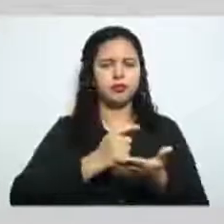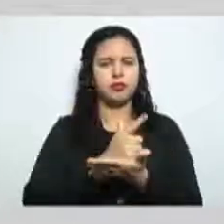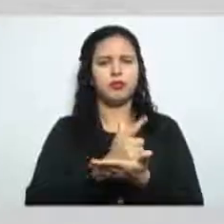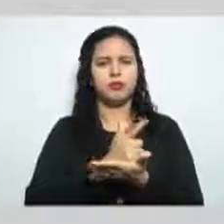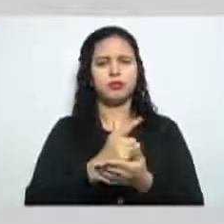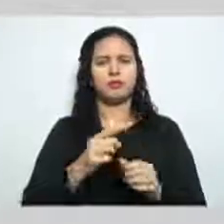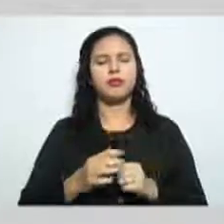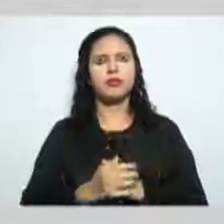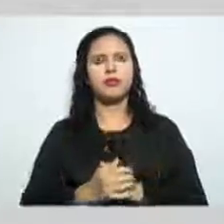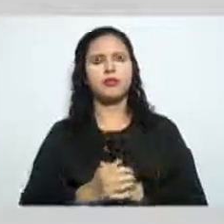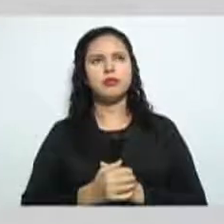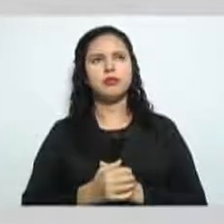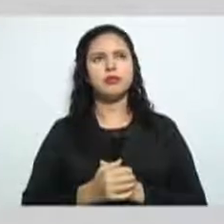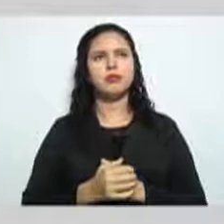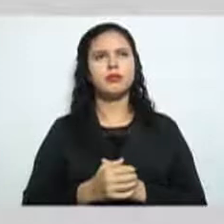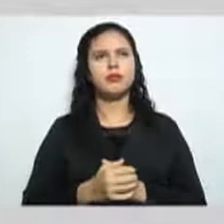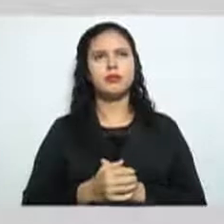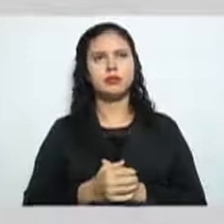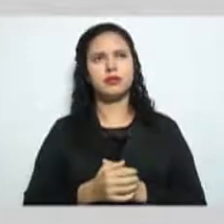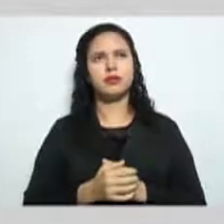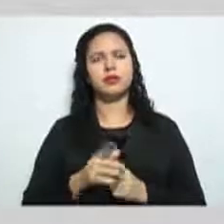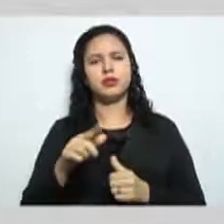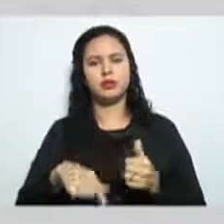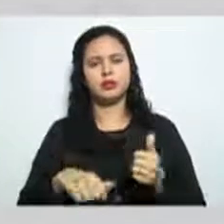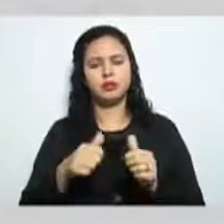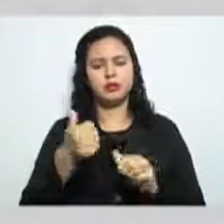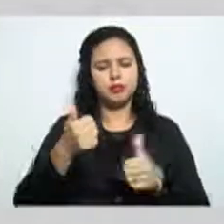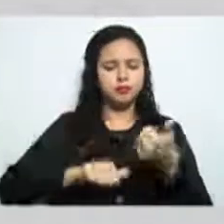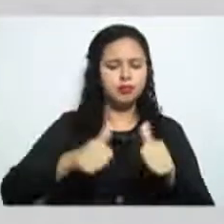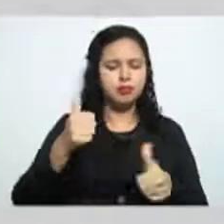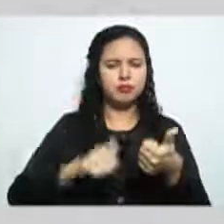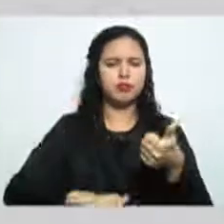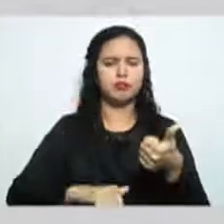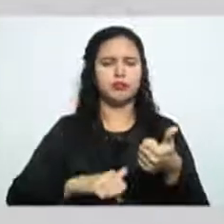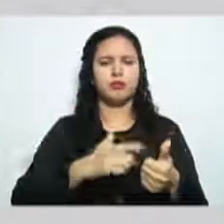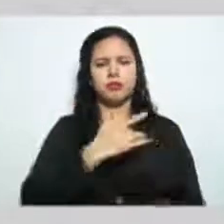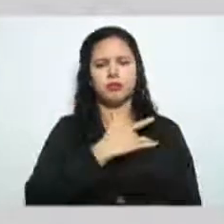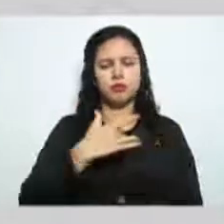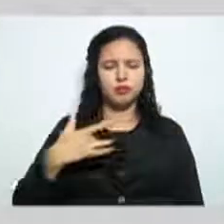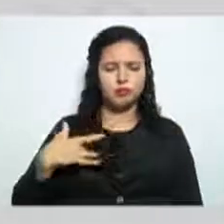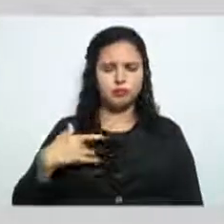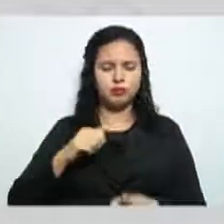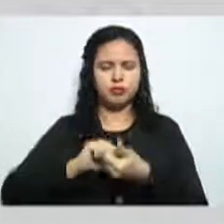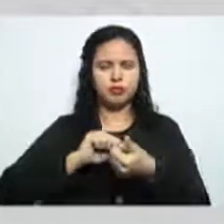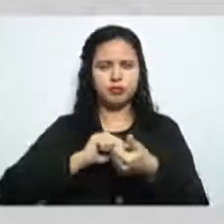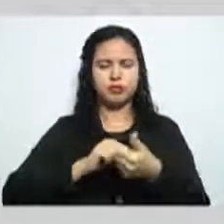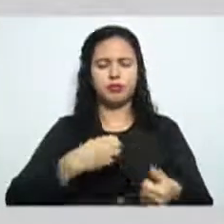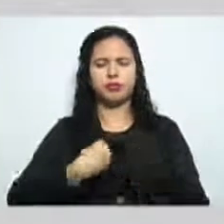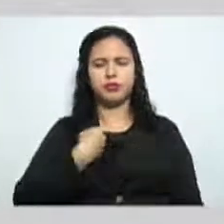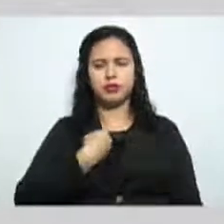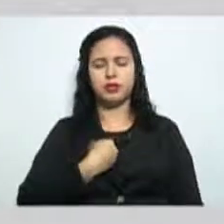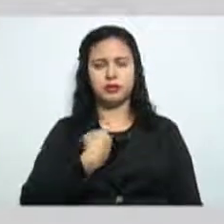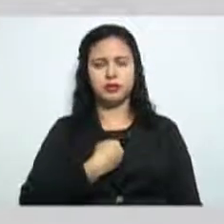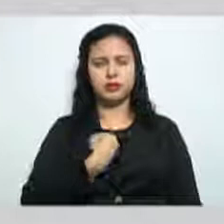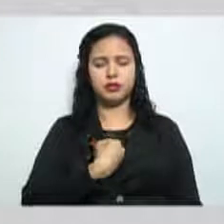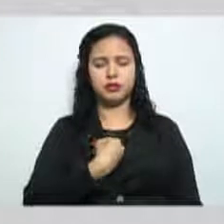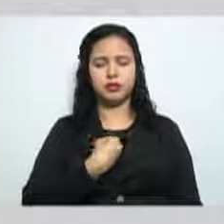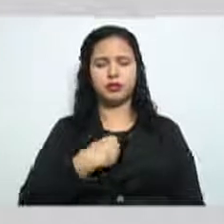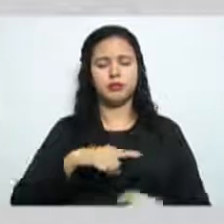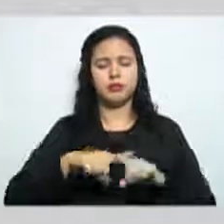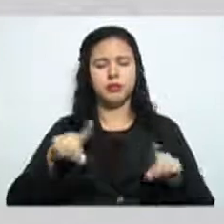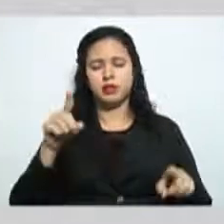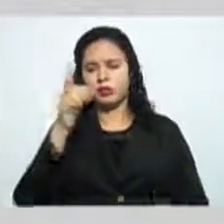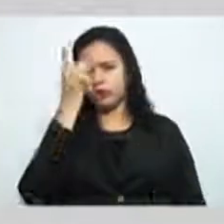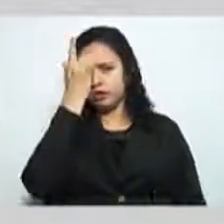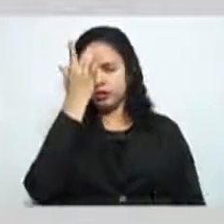Medir aqui, então, a qualidade de vida nem sempre é fácil. A política pública quer melhorar a qualidade de vida, mas ela está medindo uma coisa ela está